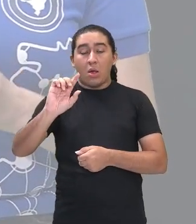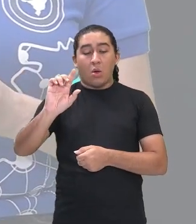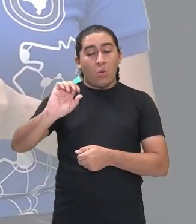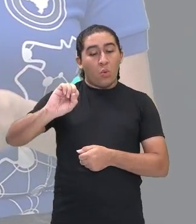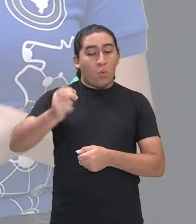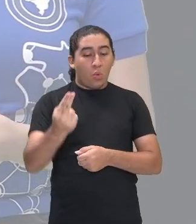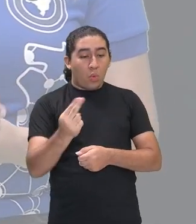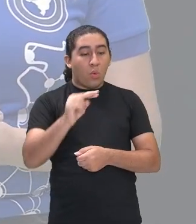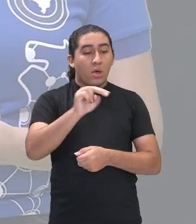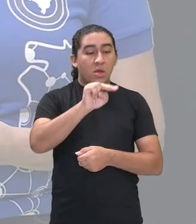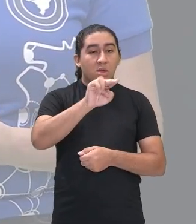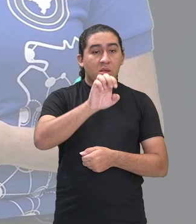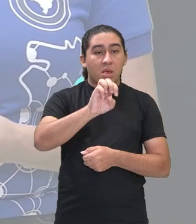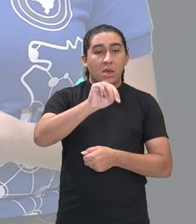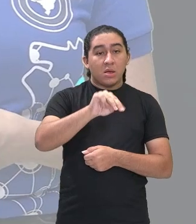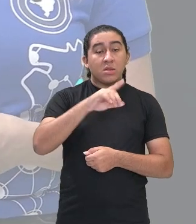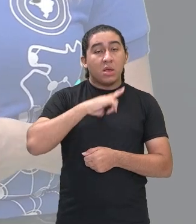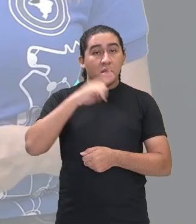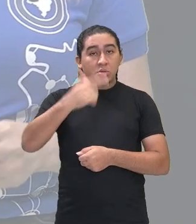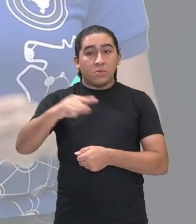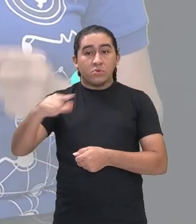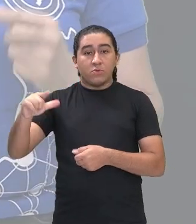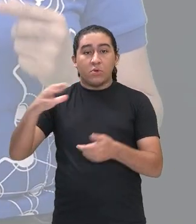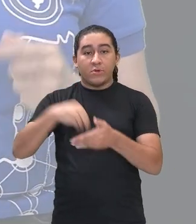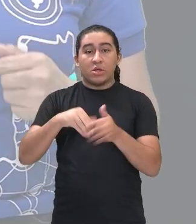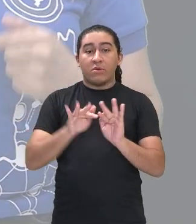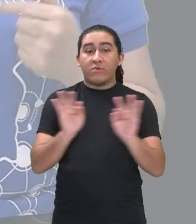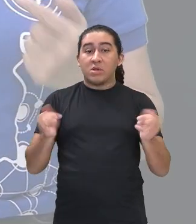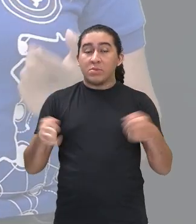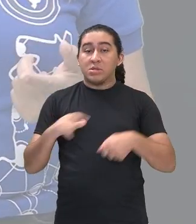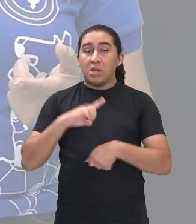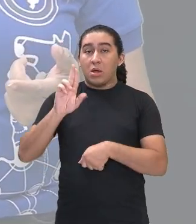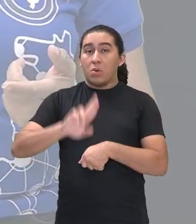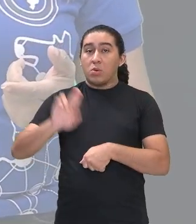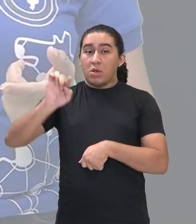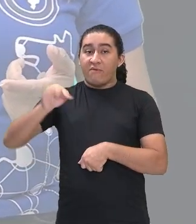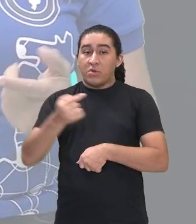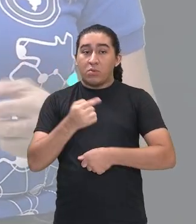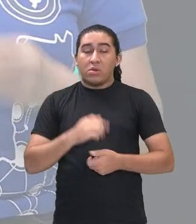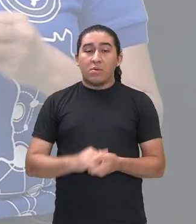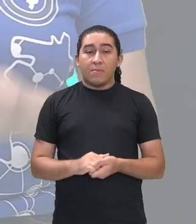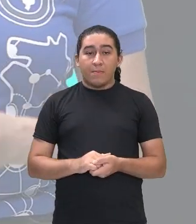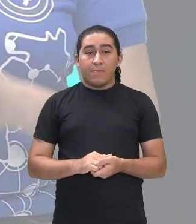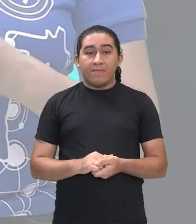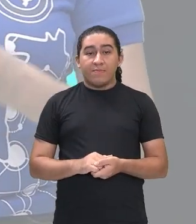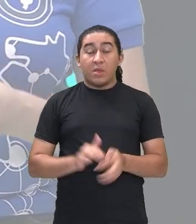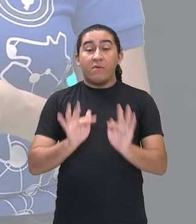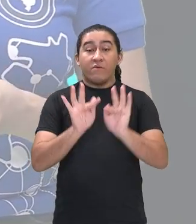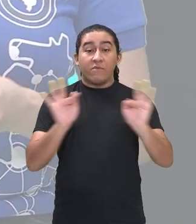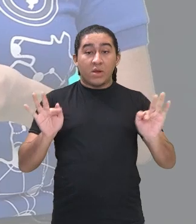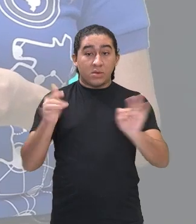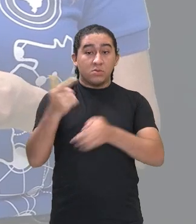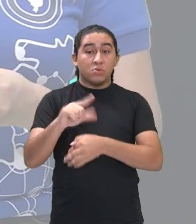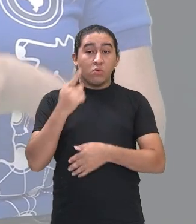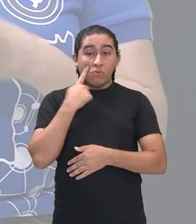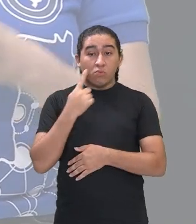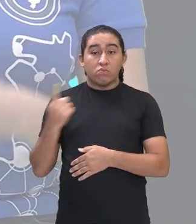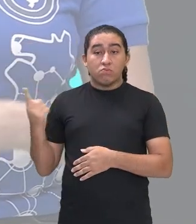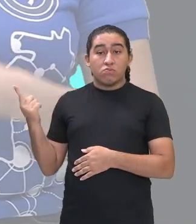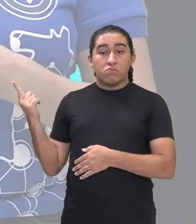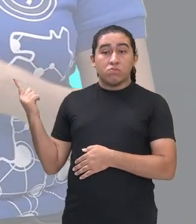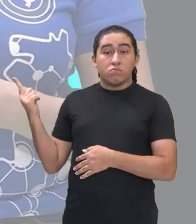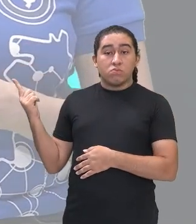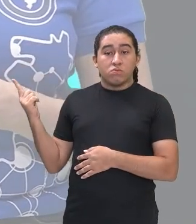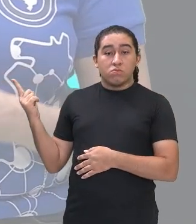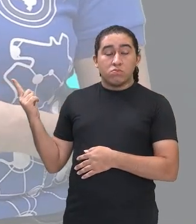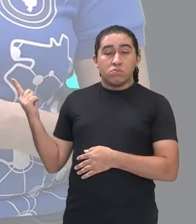repetidas, aí eu devo utilizar vírgula. E chegava, vírgula, e sorria, vírgula,